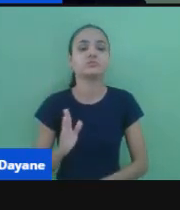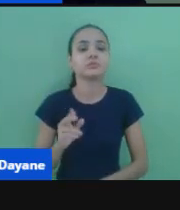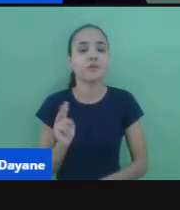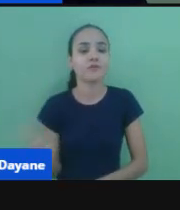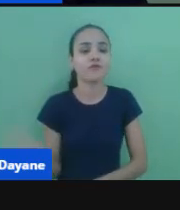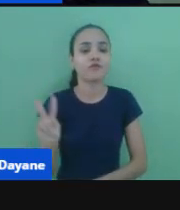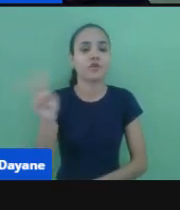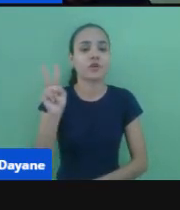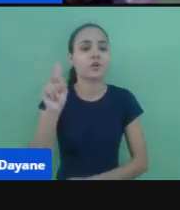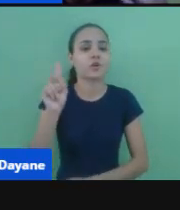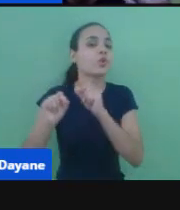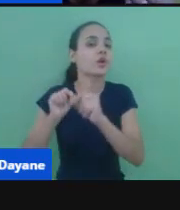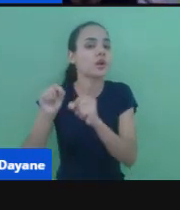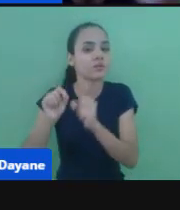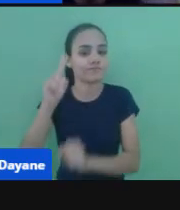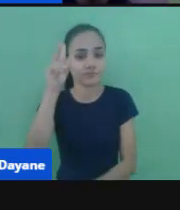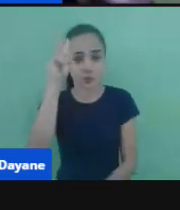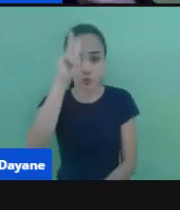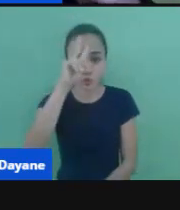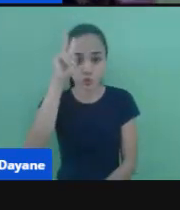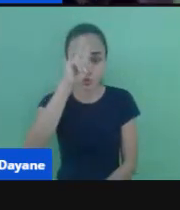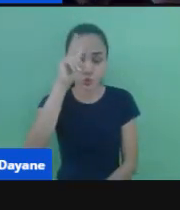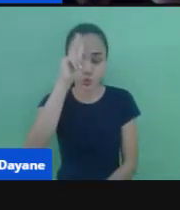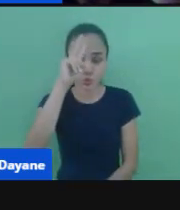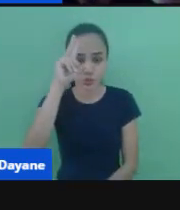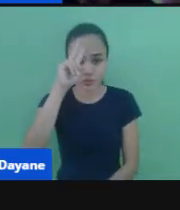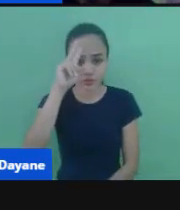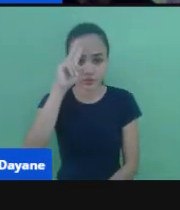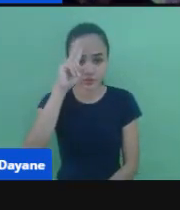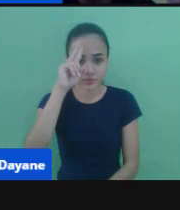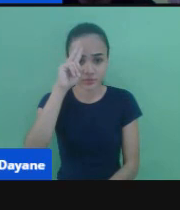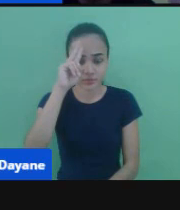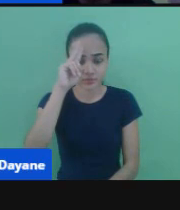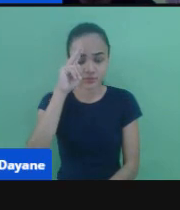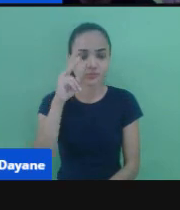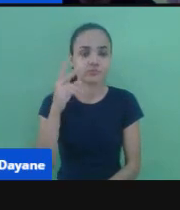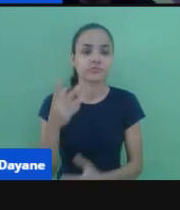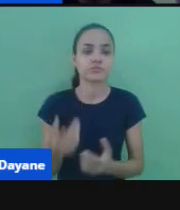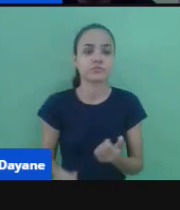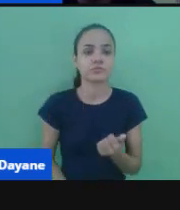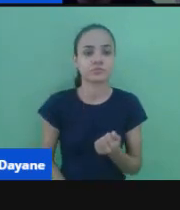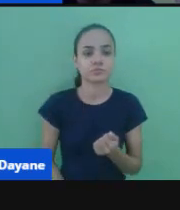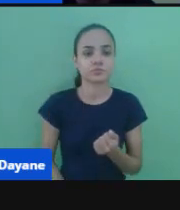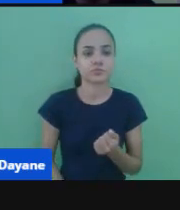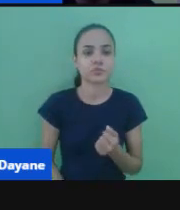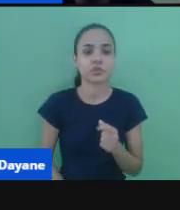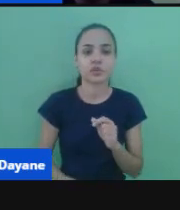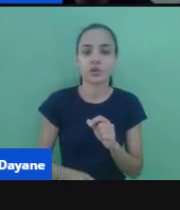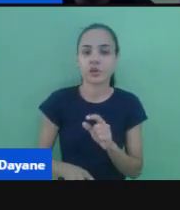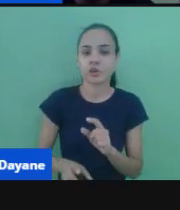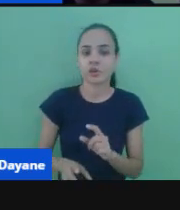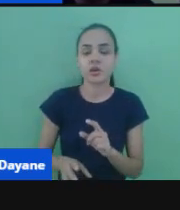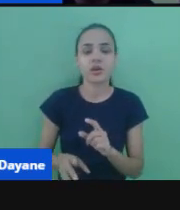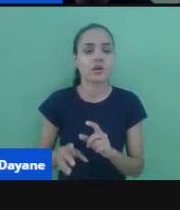disso, de valorização, como que diria,